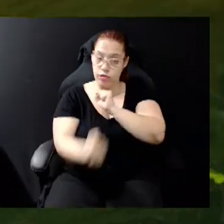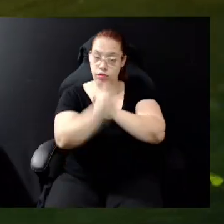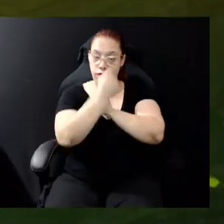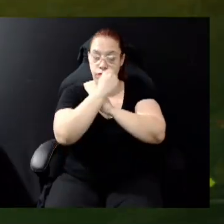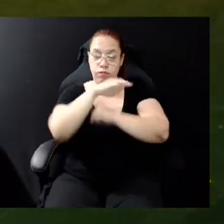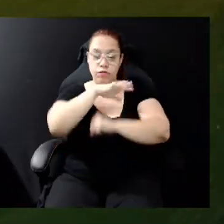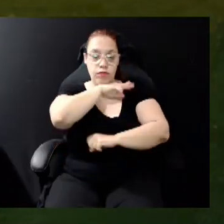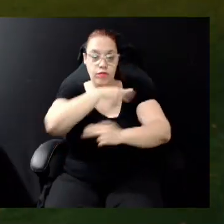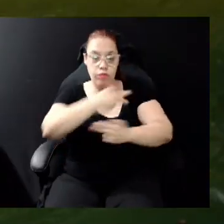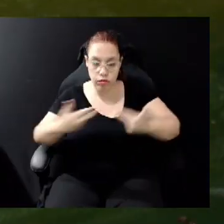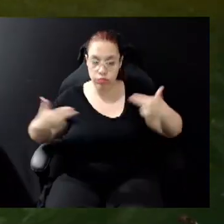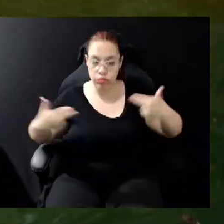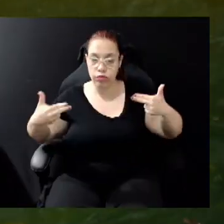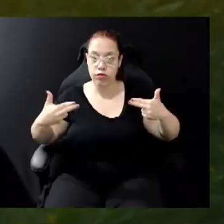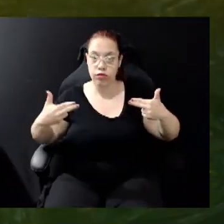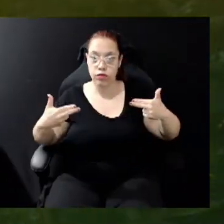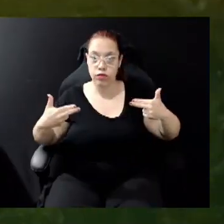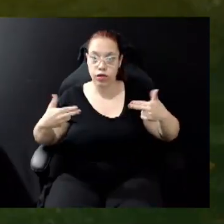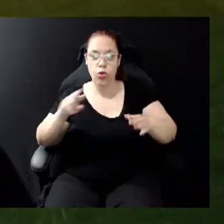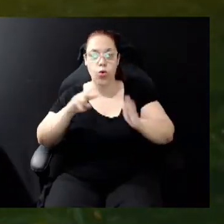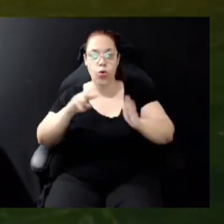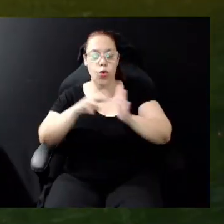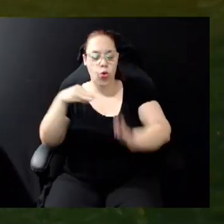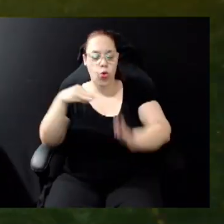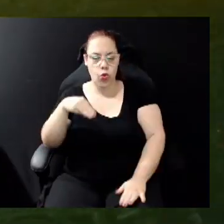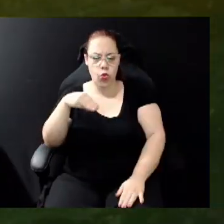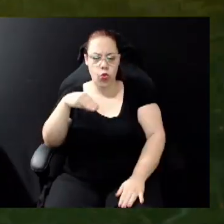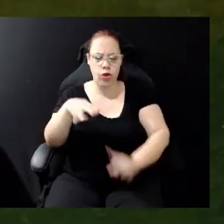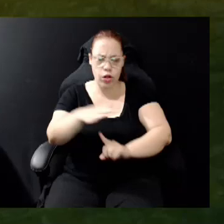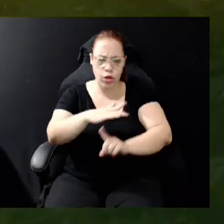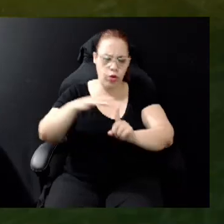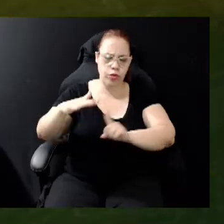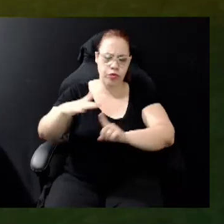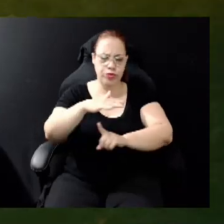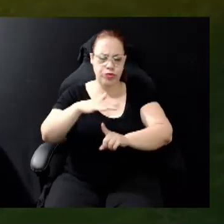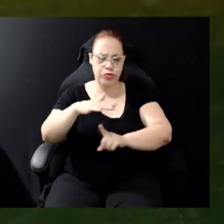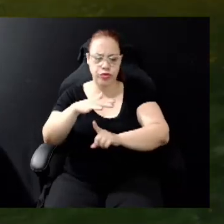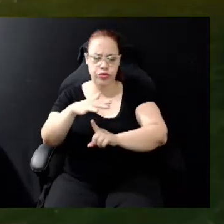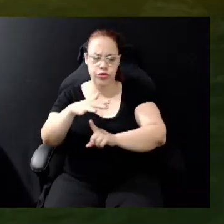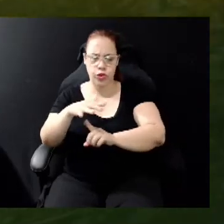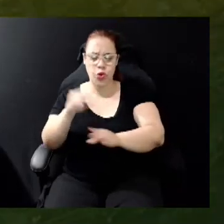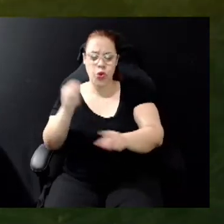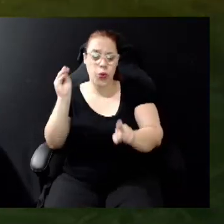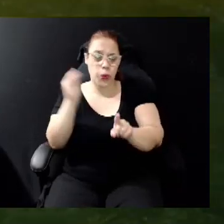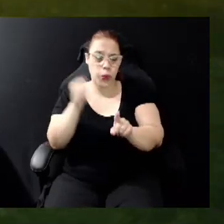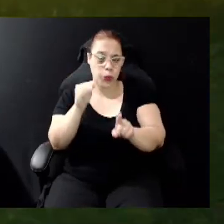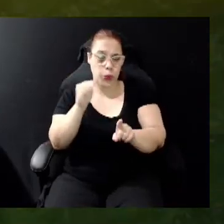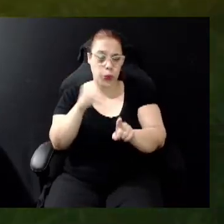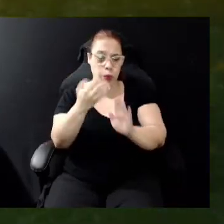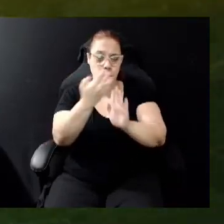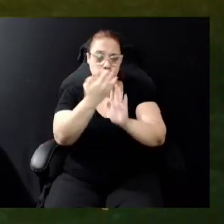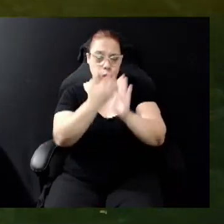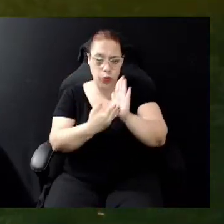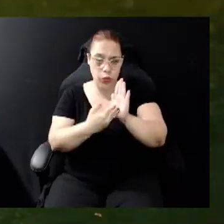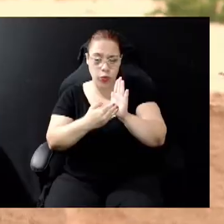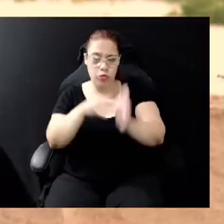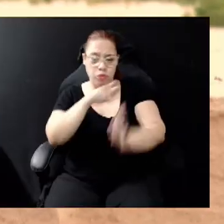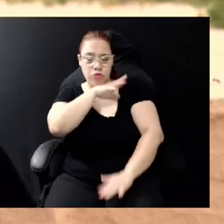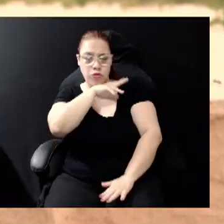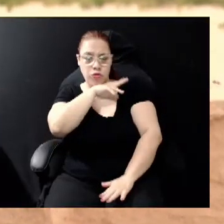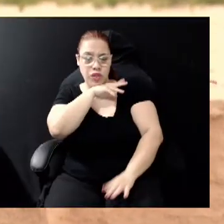biodiversidade. Segundo o Ministério do Ambiente, ela consta como vulnerável na lista de animais ameaçados de